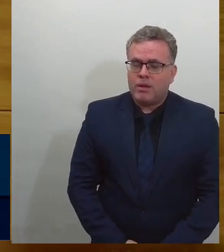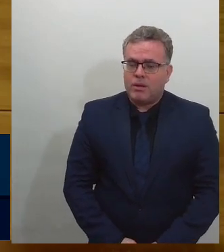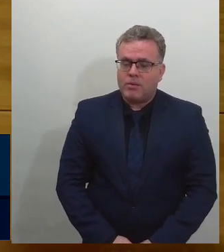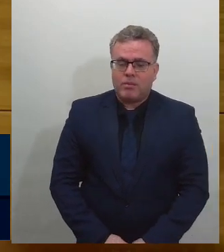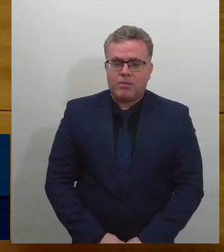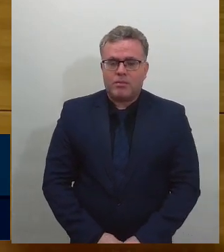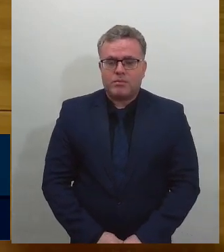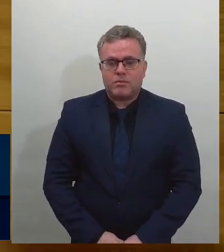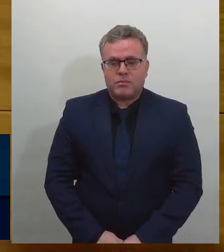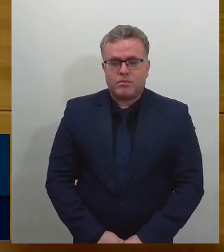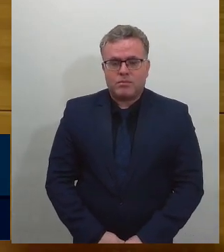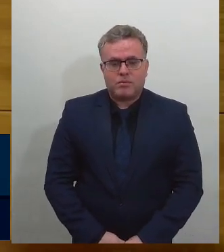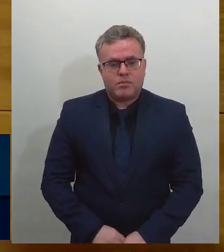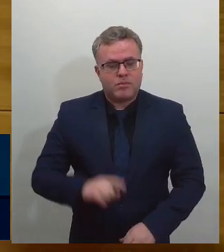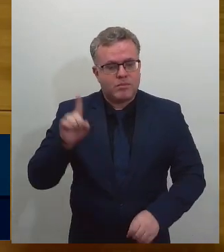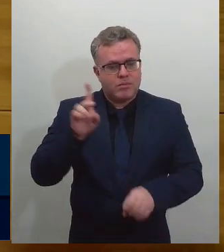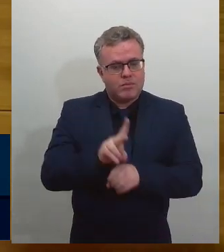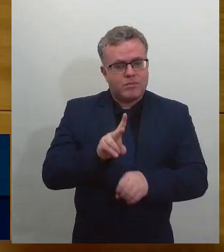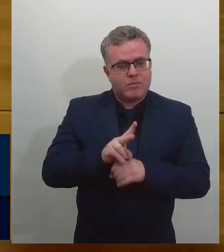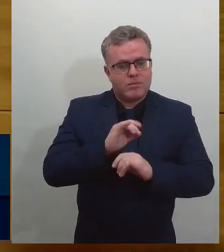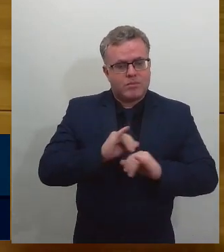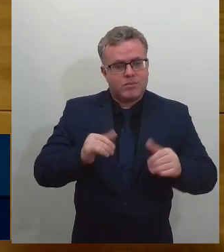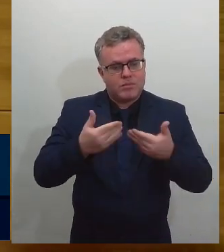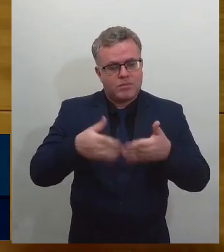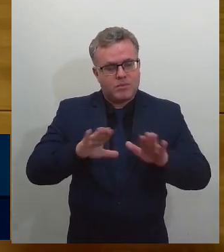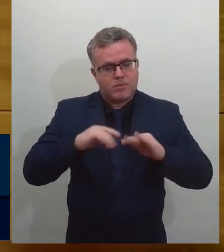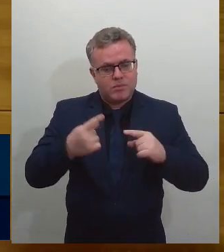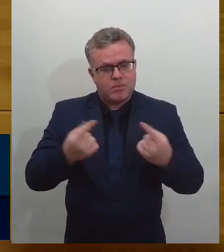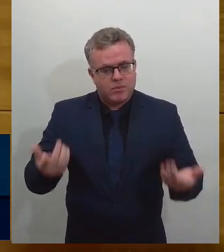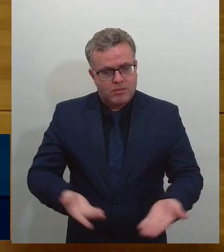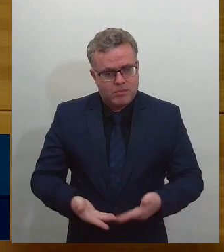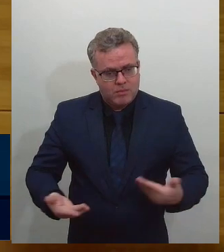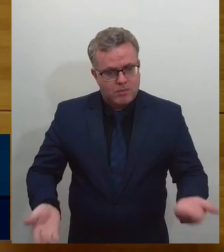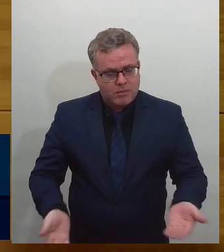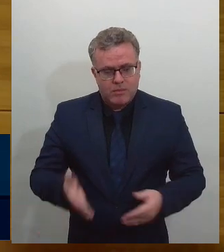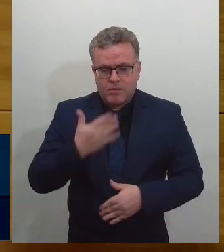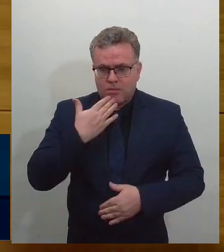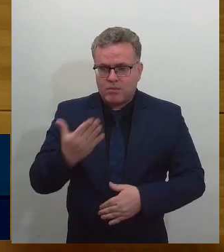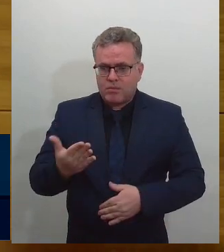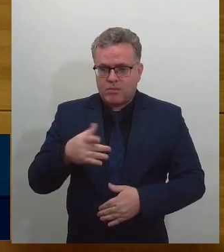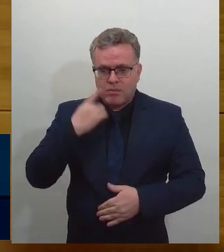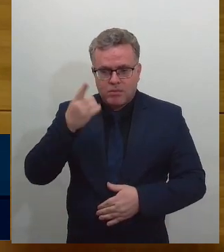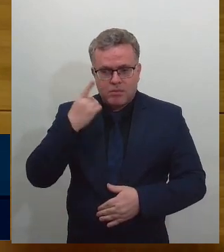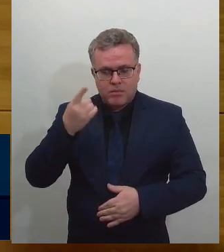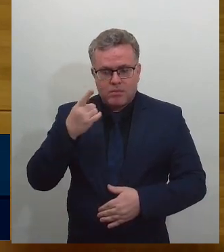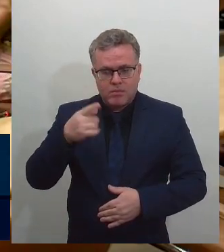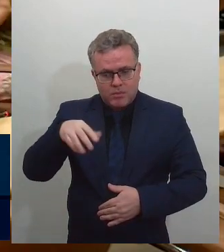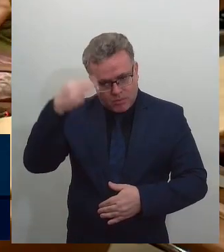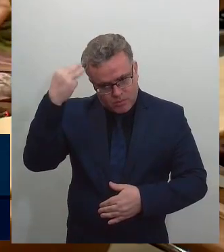Sobre a proteção de Deus, declaro aberta a presente sessão. Solicito ao deputado Garibaldo Mendonça a leitura do expediente.